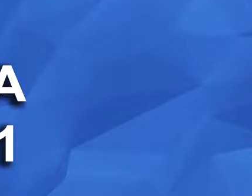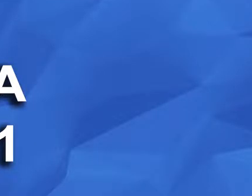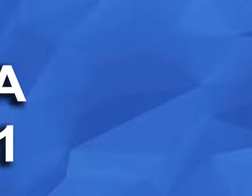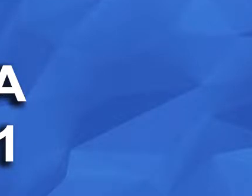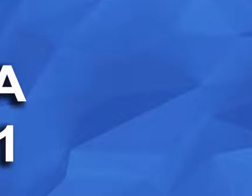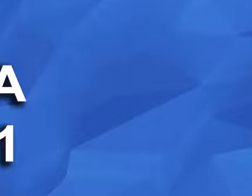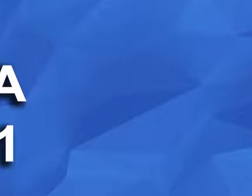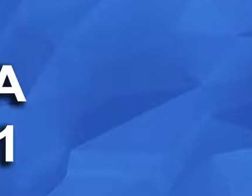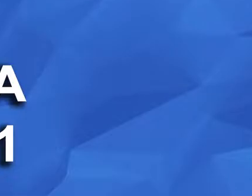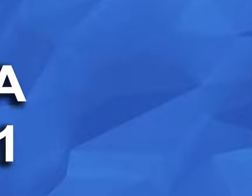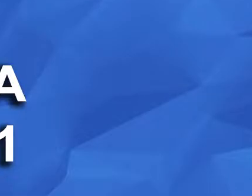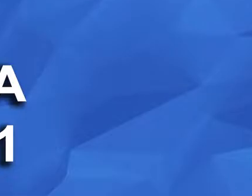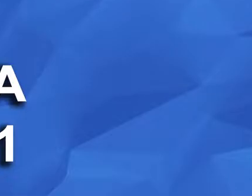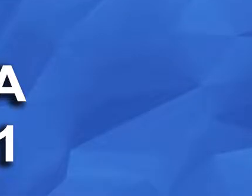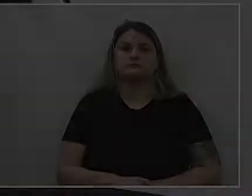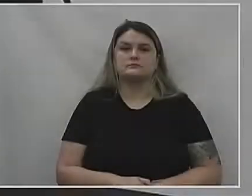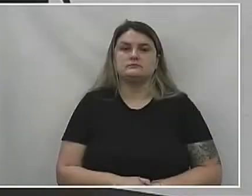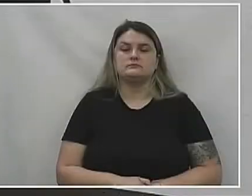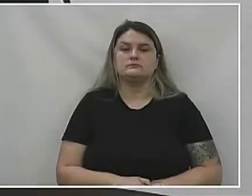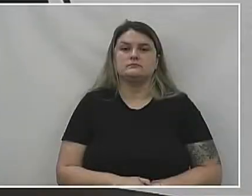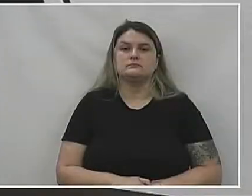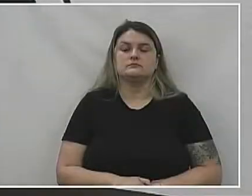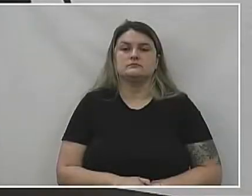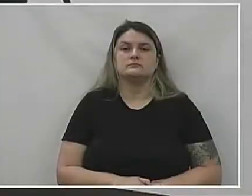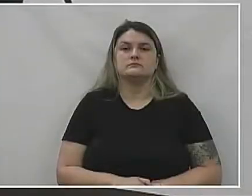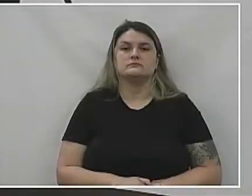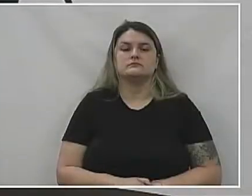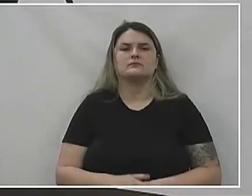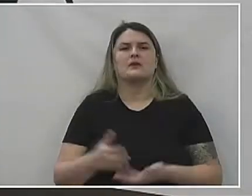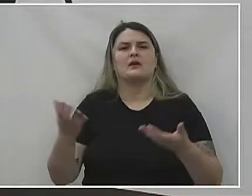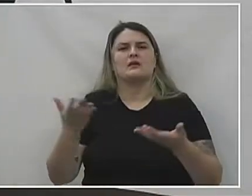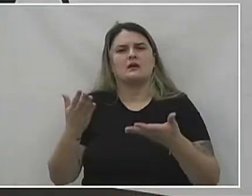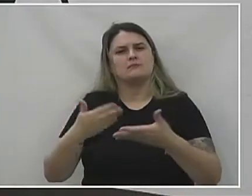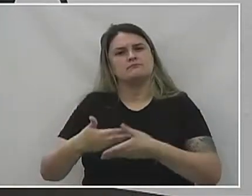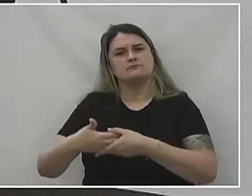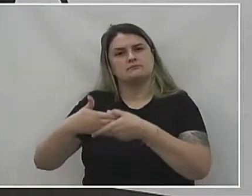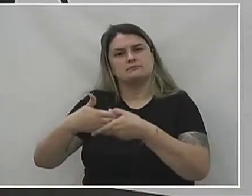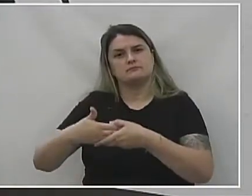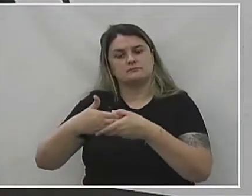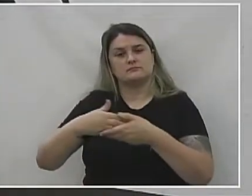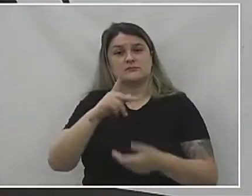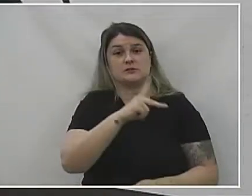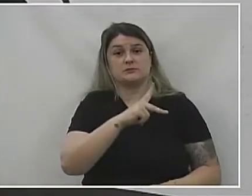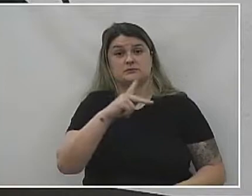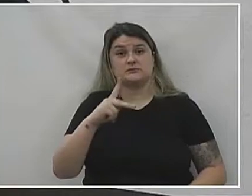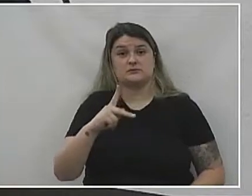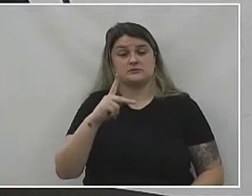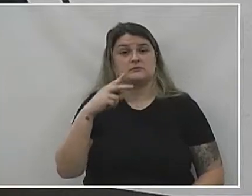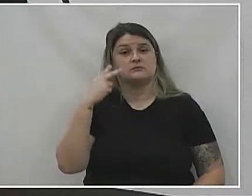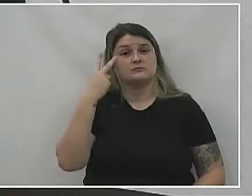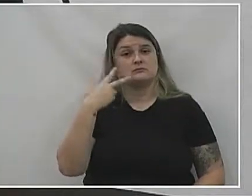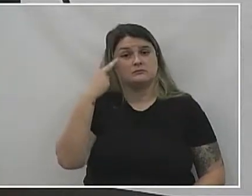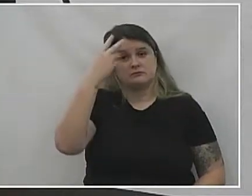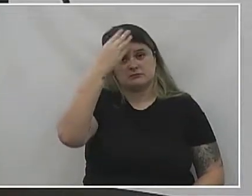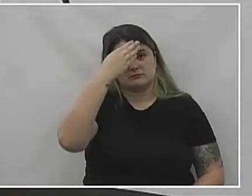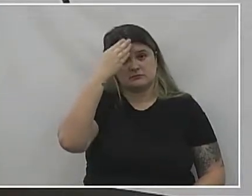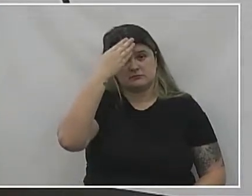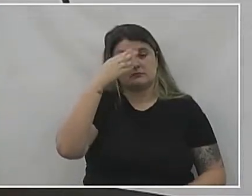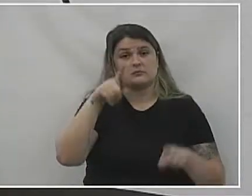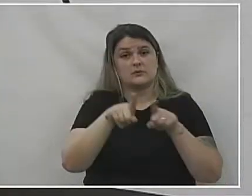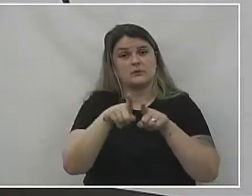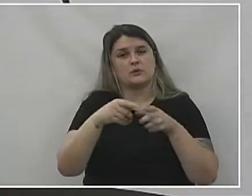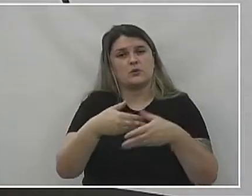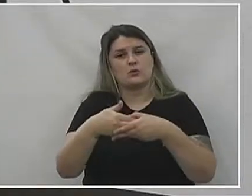E aí eu quero cumprimentar o presidente da sua casa o vereador cordovan